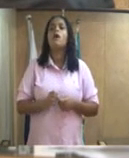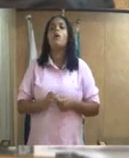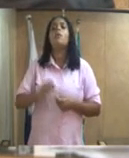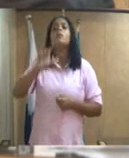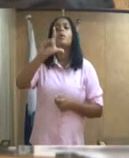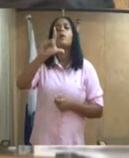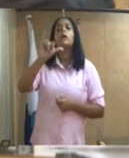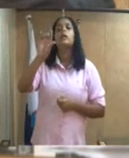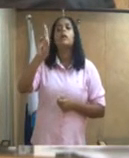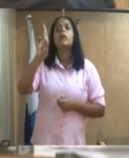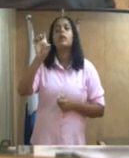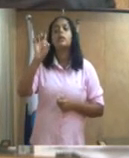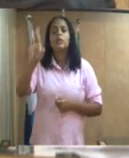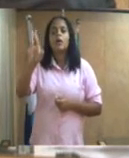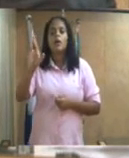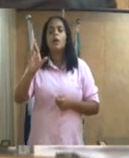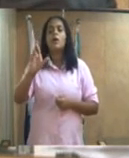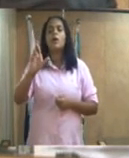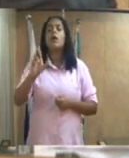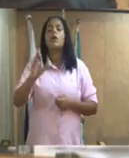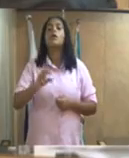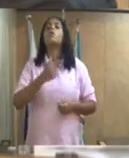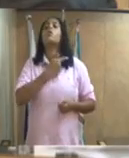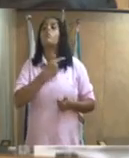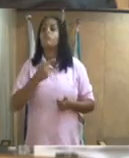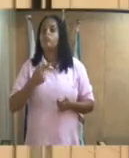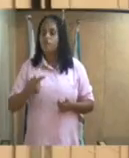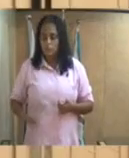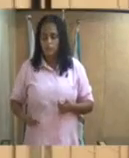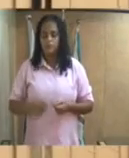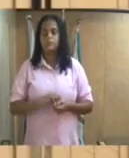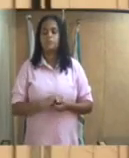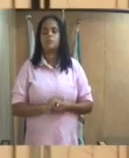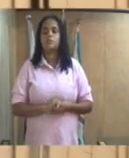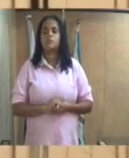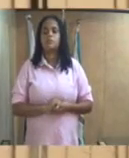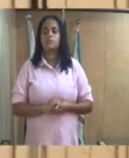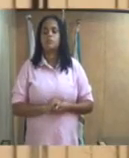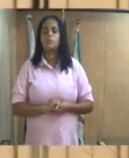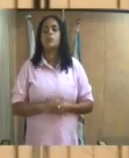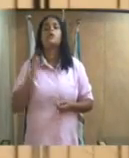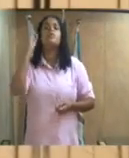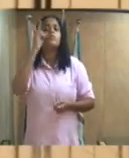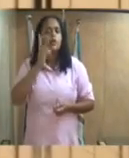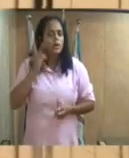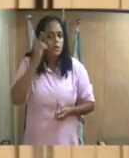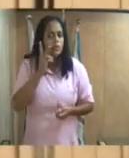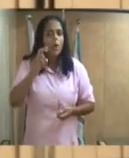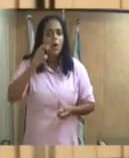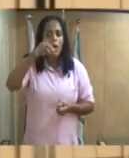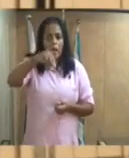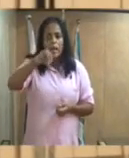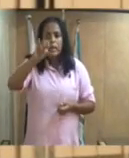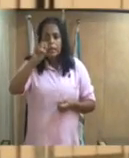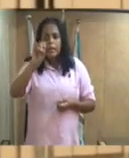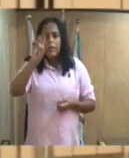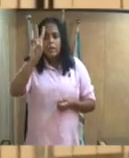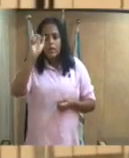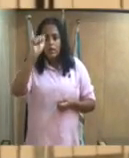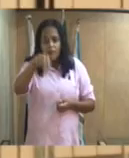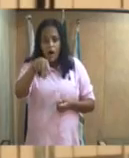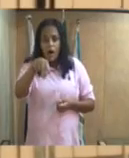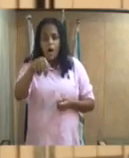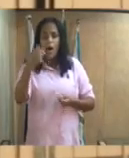acho desnecessário fazer o requerimento para isso, que o vereador Ivan trouxesse a essa